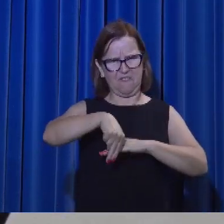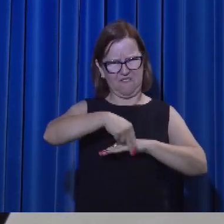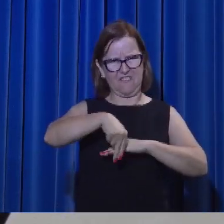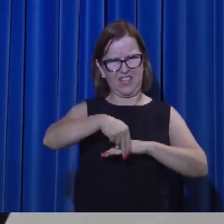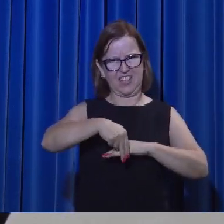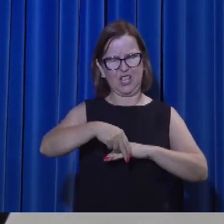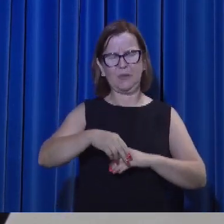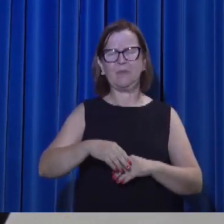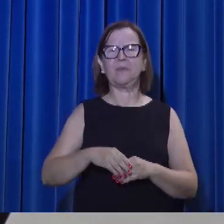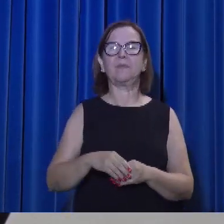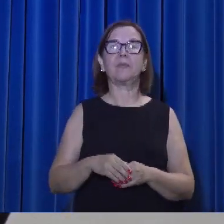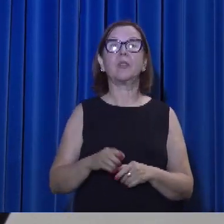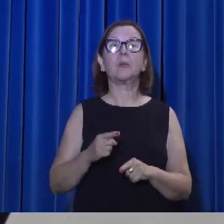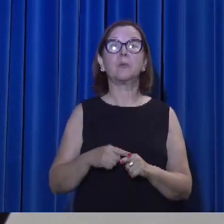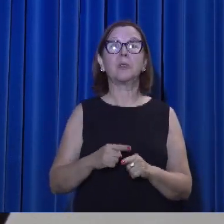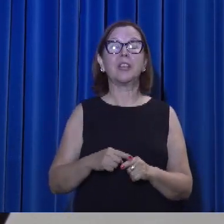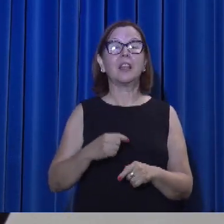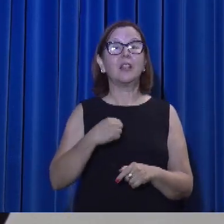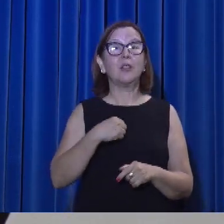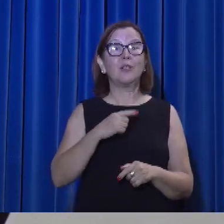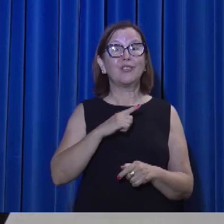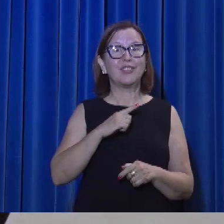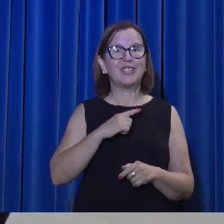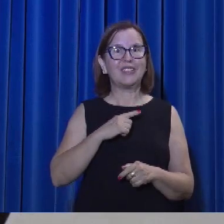Porque eu tive o privilégio,